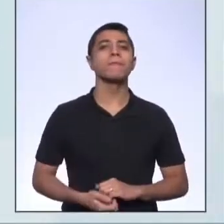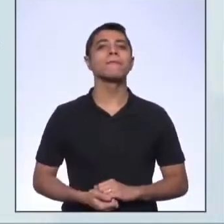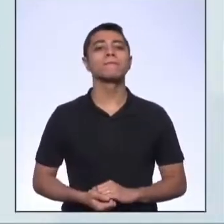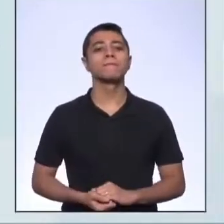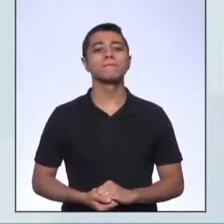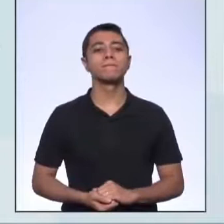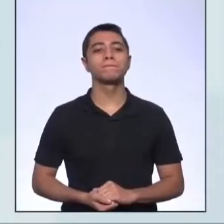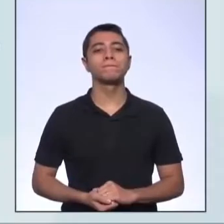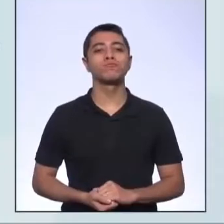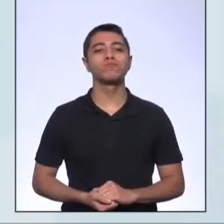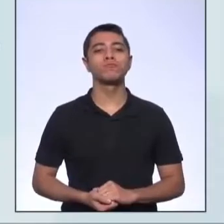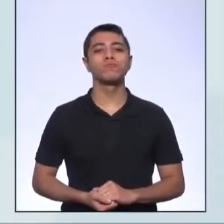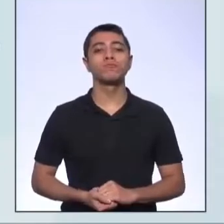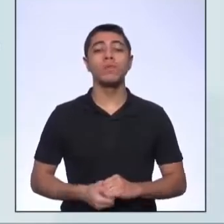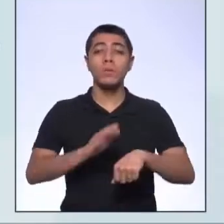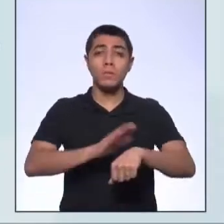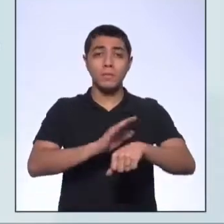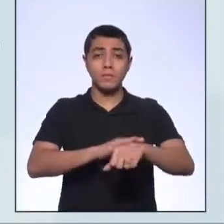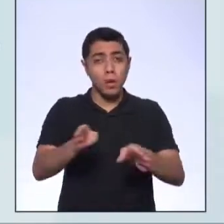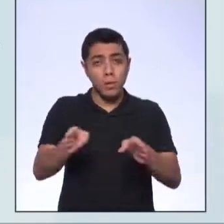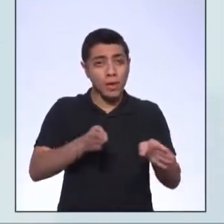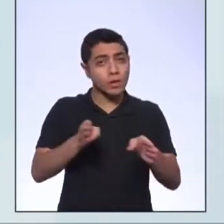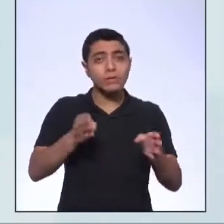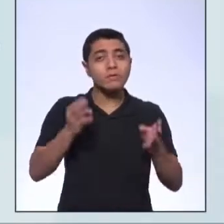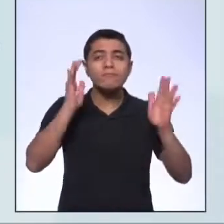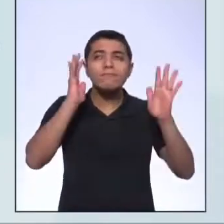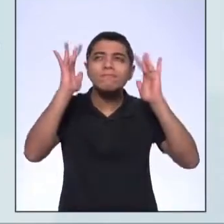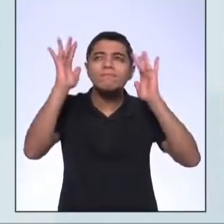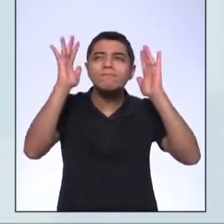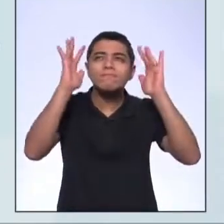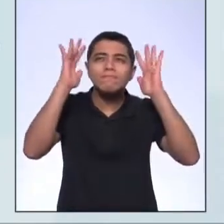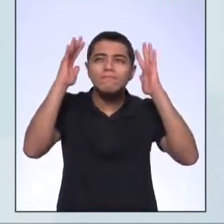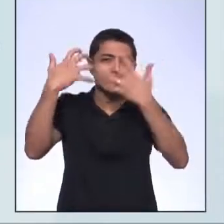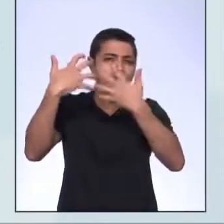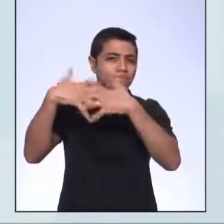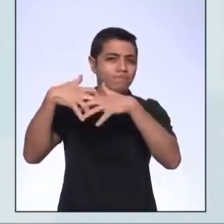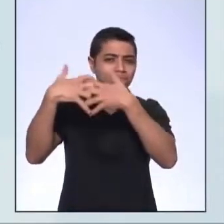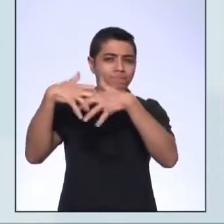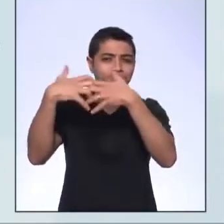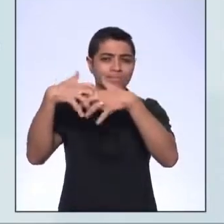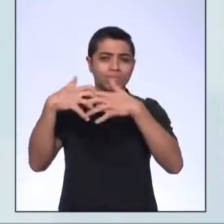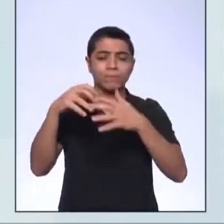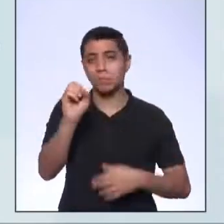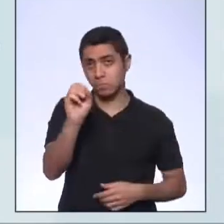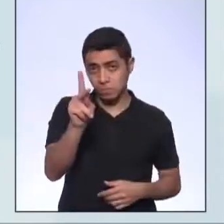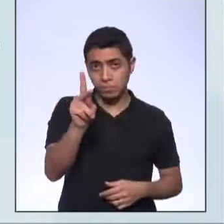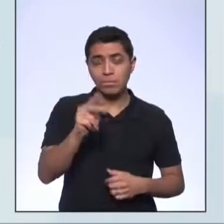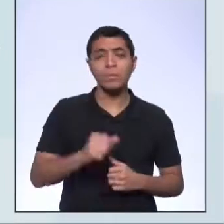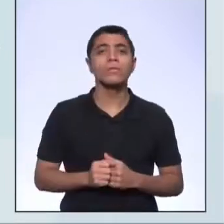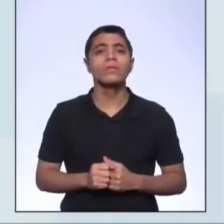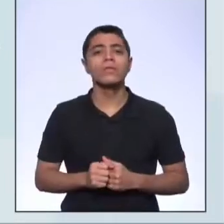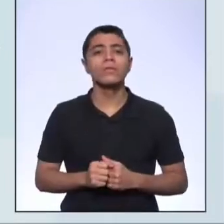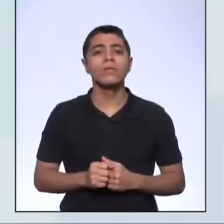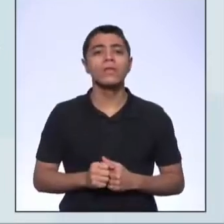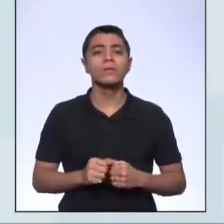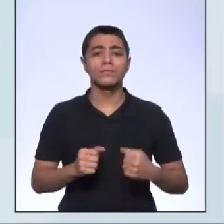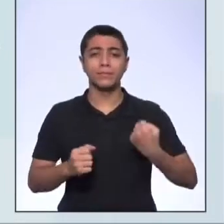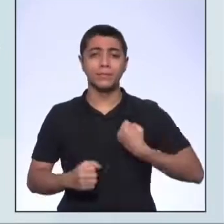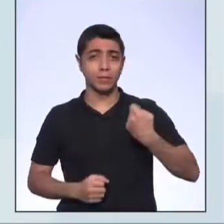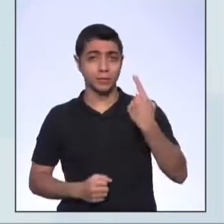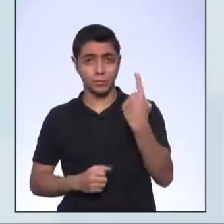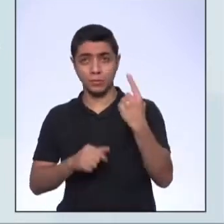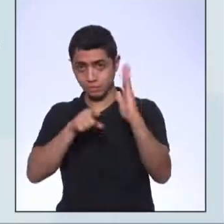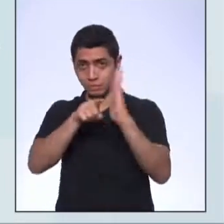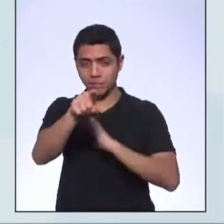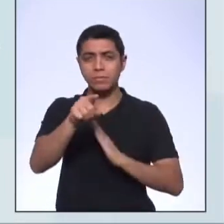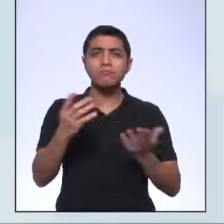criar significado então para tudo isso que a gente tá vendo Então vamos lá o que são festivais de dança para você dentro daquele que a